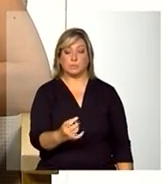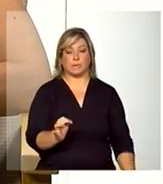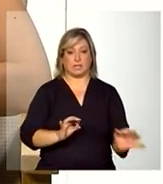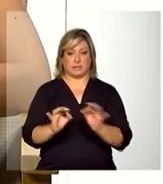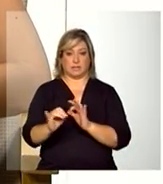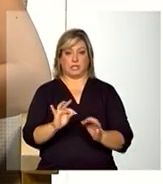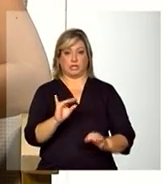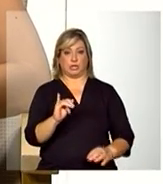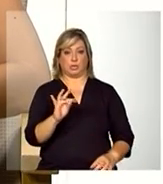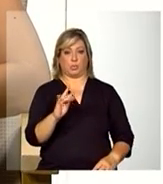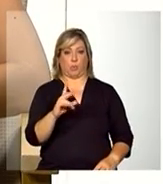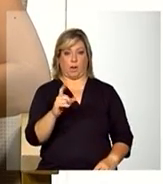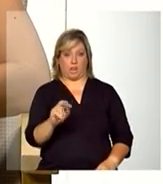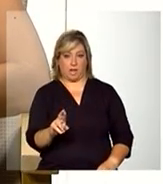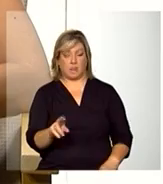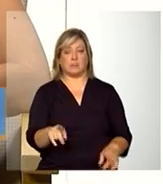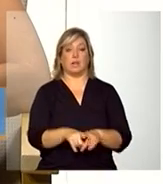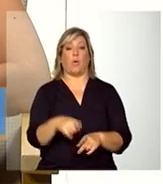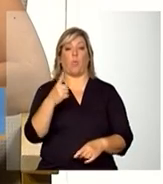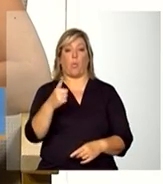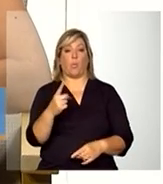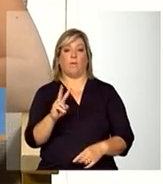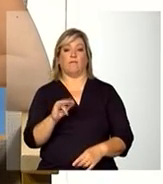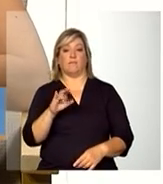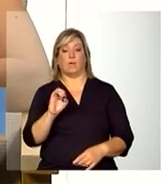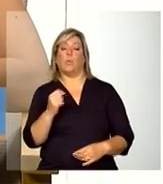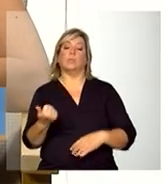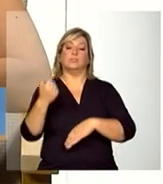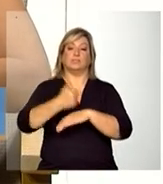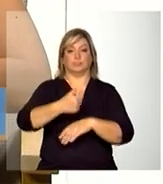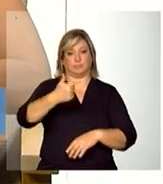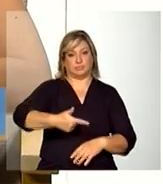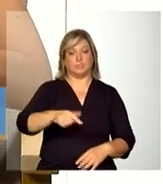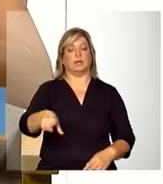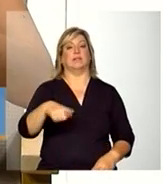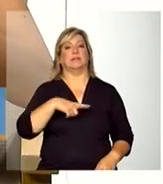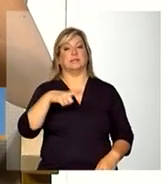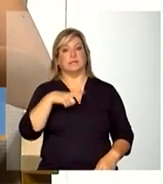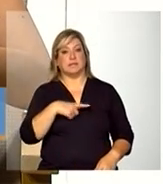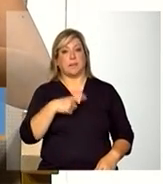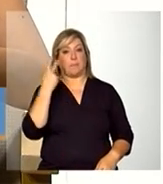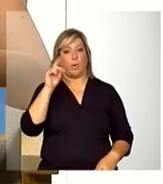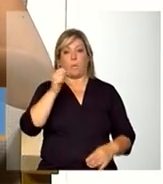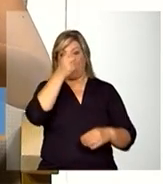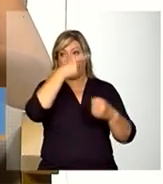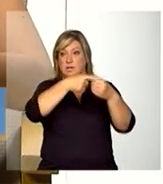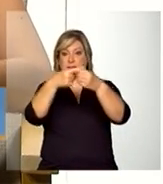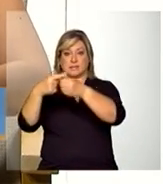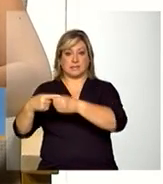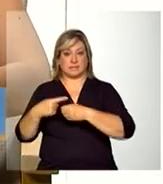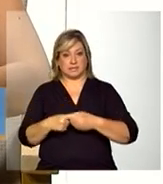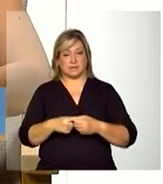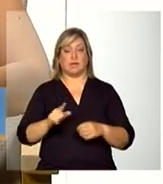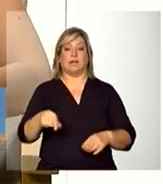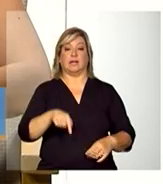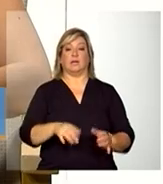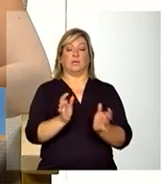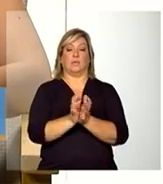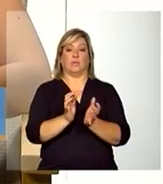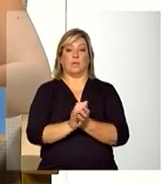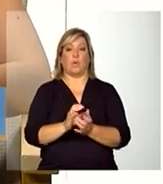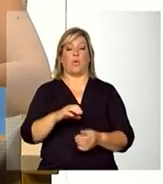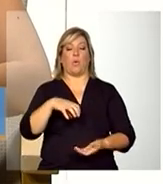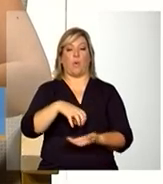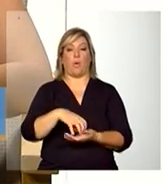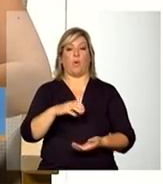administrador adjunto por estado e por município então no no órgão gestor eu tenho o titular do órgão gestor e o adjunto do órgão gestor